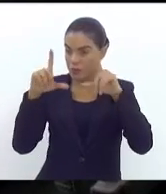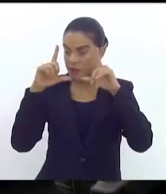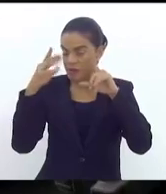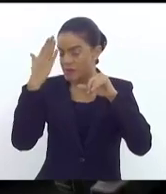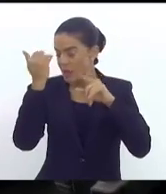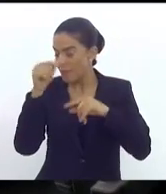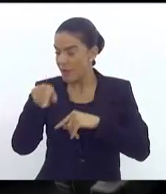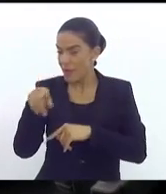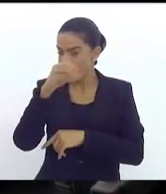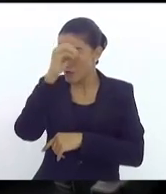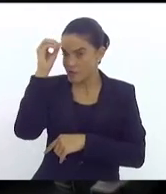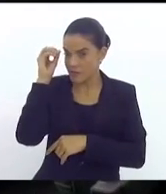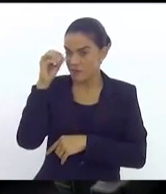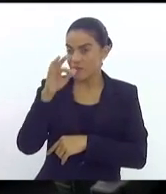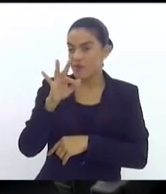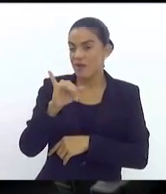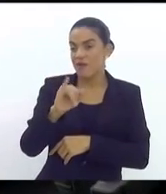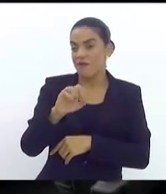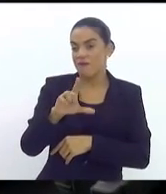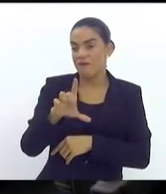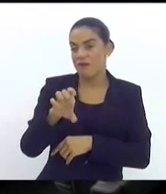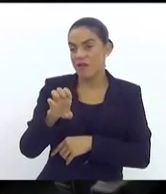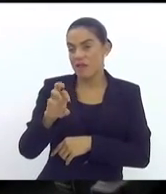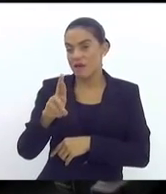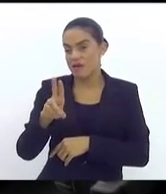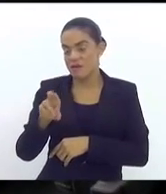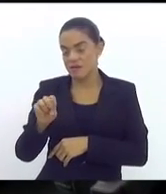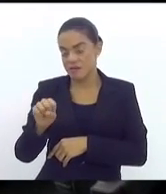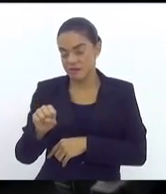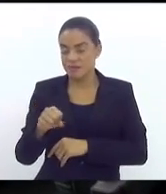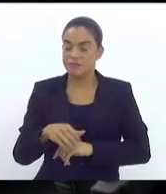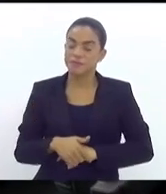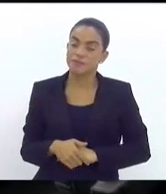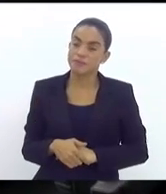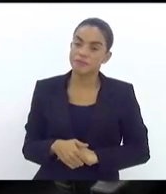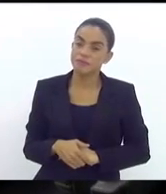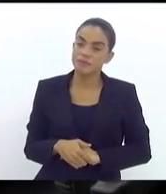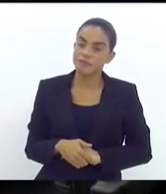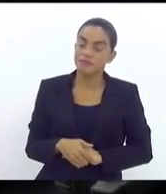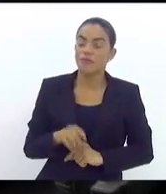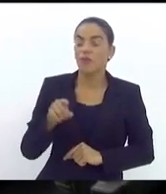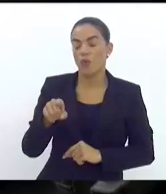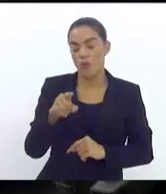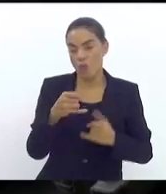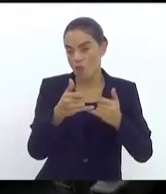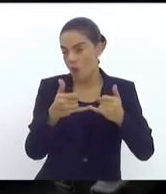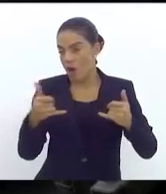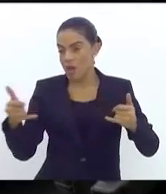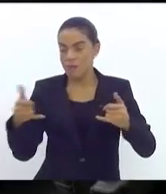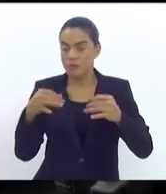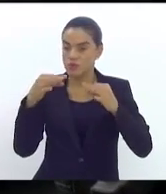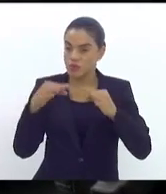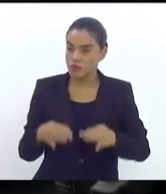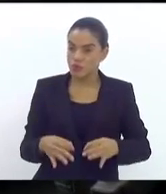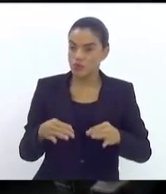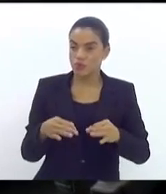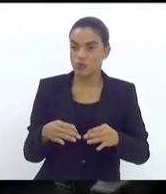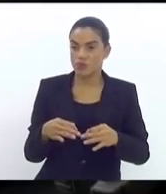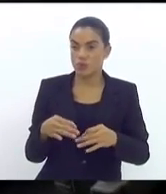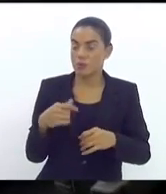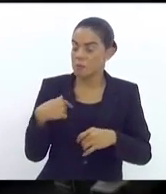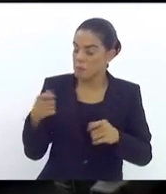inocentes, chamados fillers. Essa palavra vai voltar algumas vezes. Um alinhamento justo, portanto, que